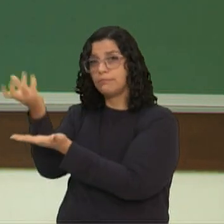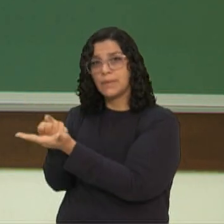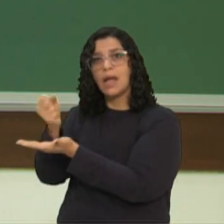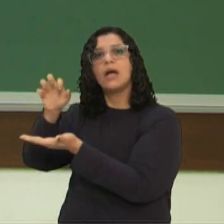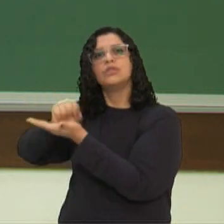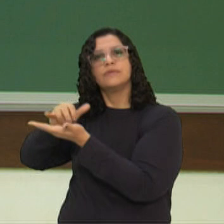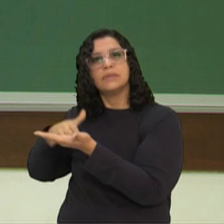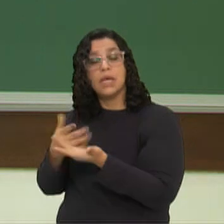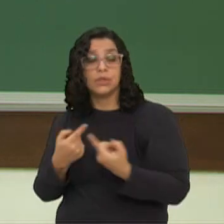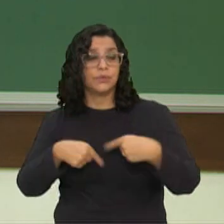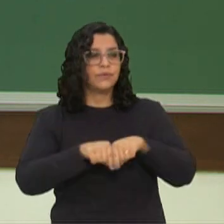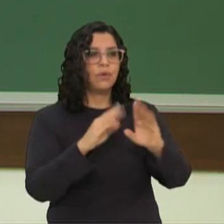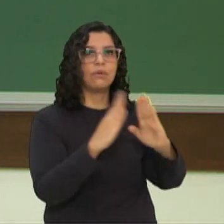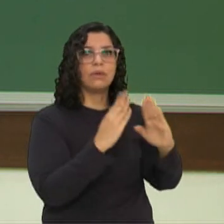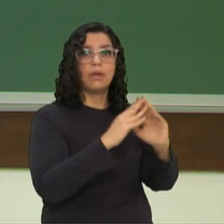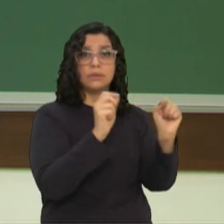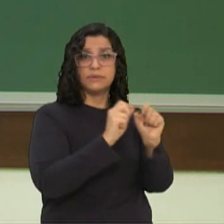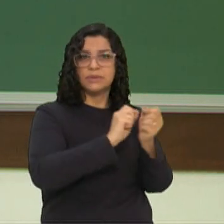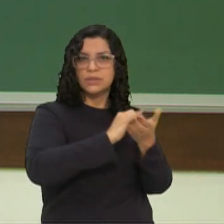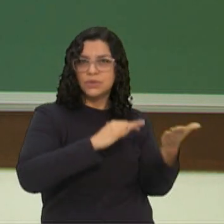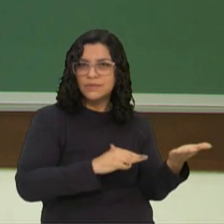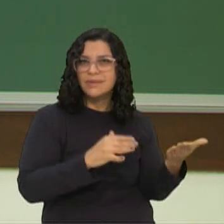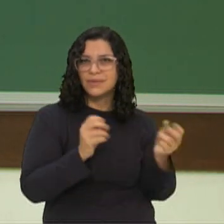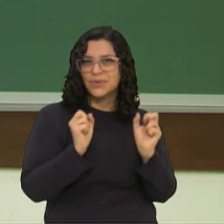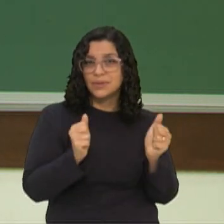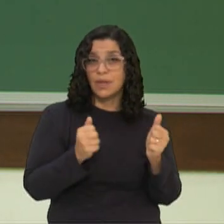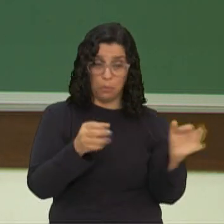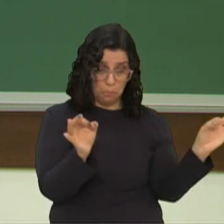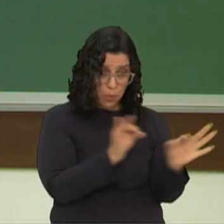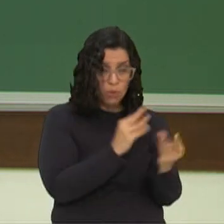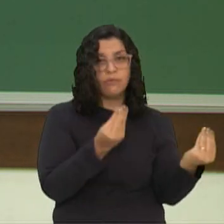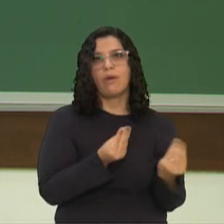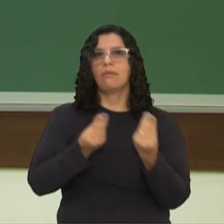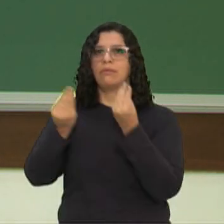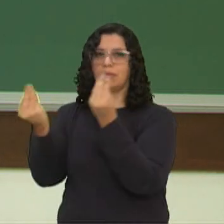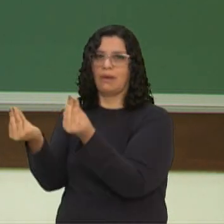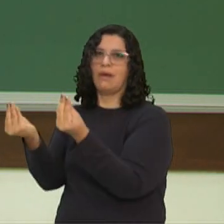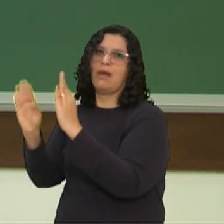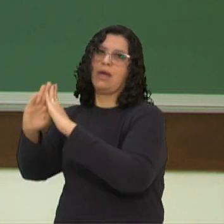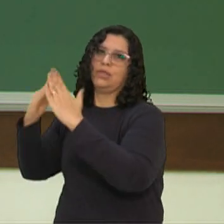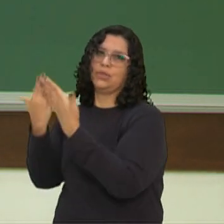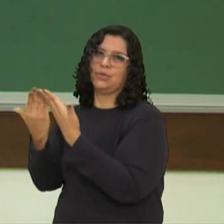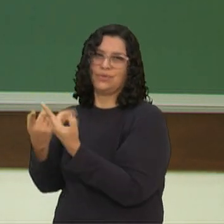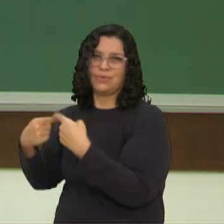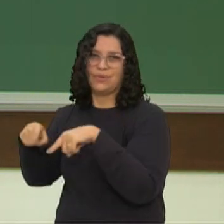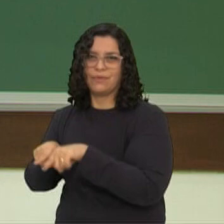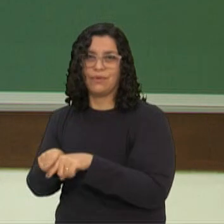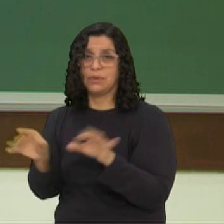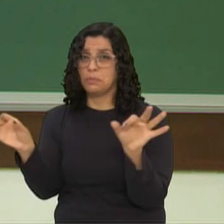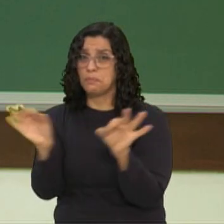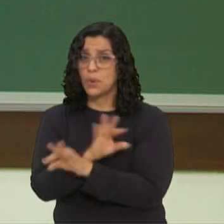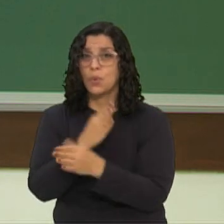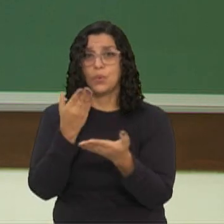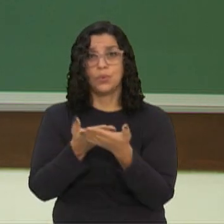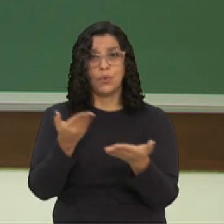vocês resolverem o exercício. Os exercícios. Em seguida, devolver. Ok, pessoal? Então, terminamos a aula